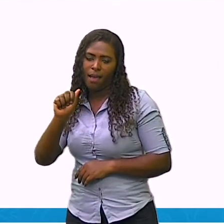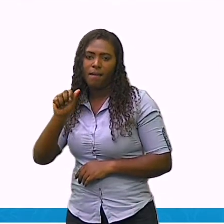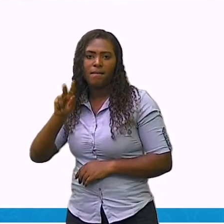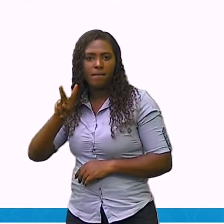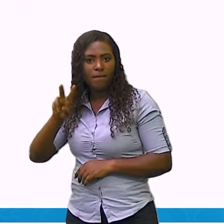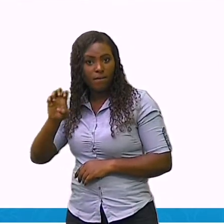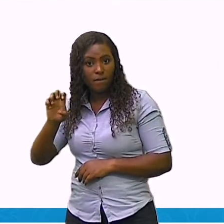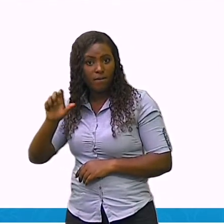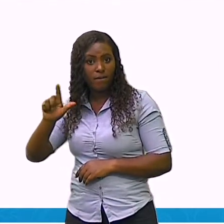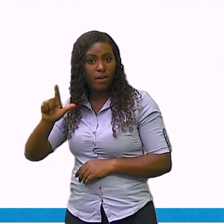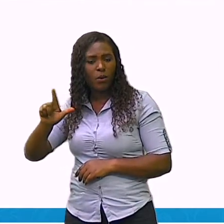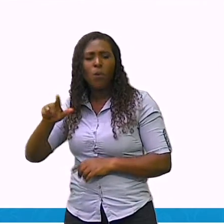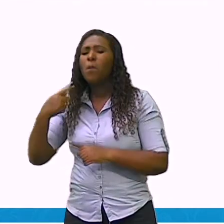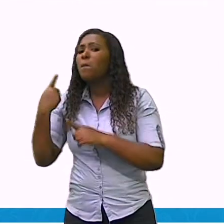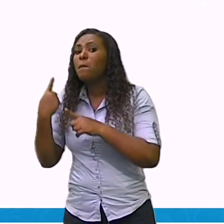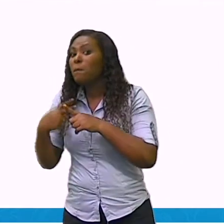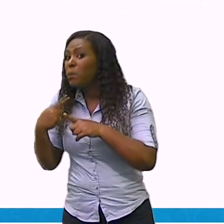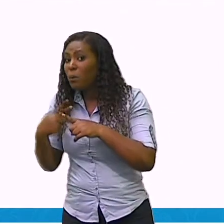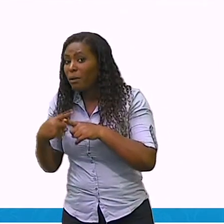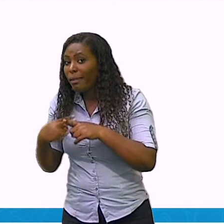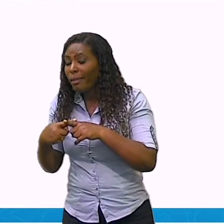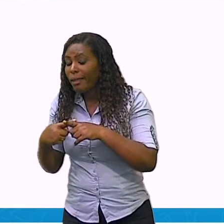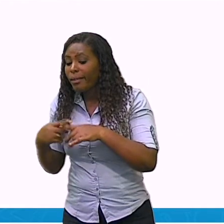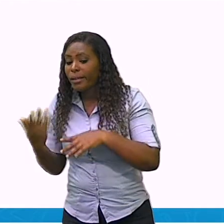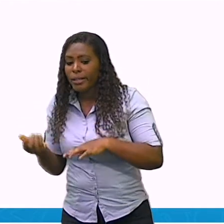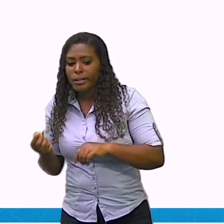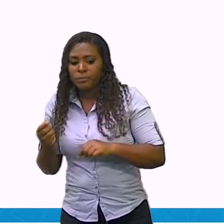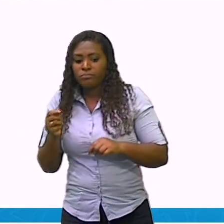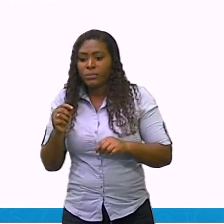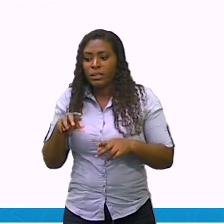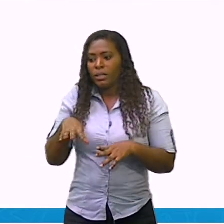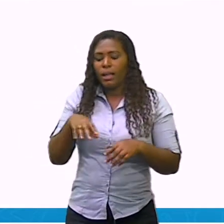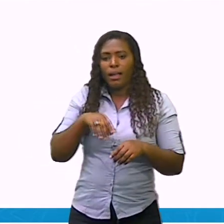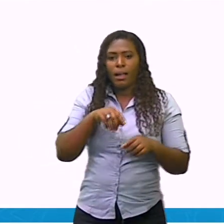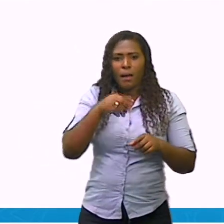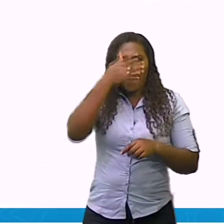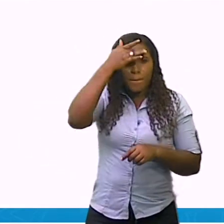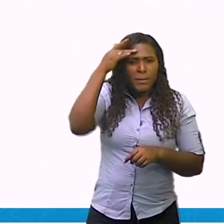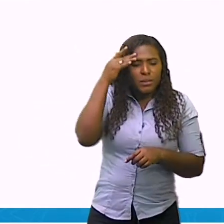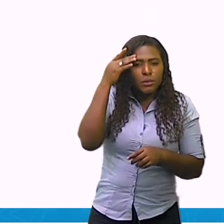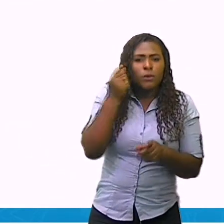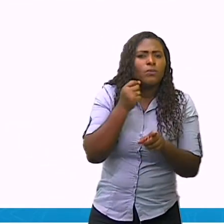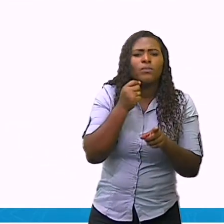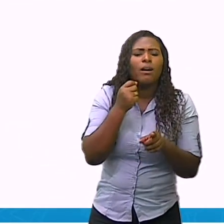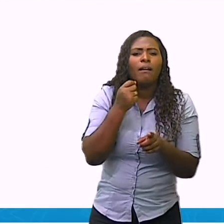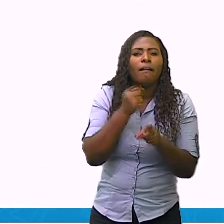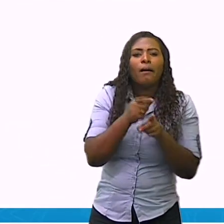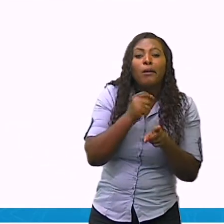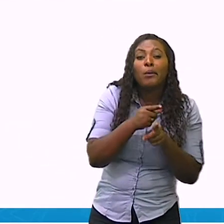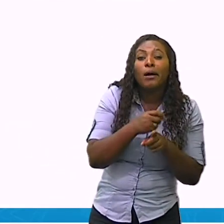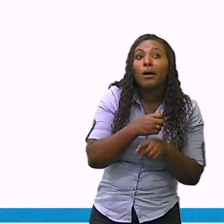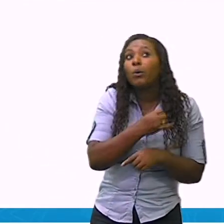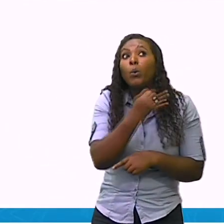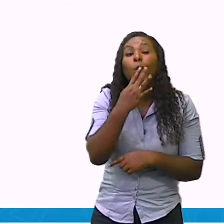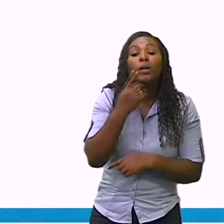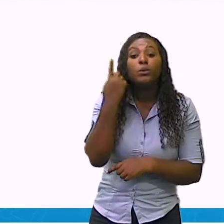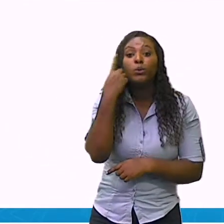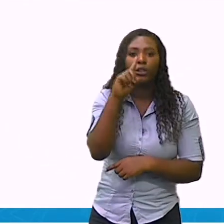depende do número de dias em que a mercadoria ficou emprestada. É a variável